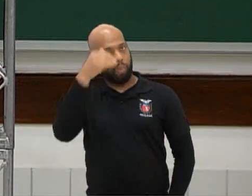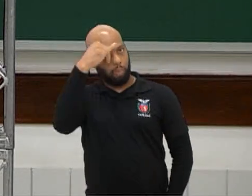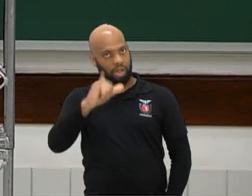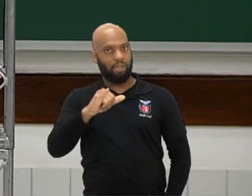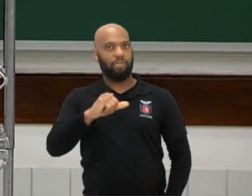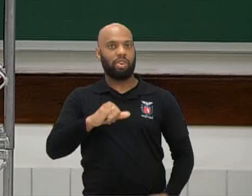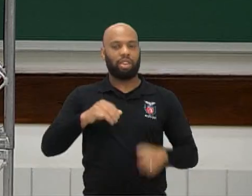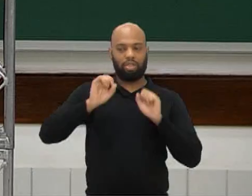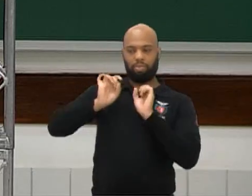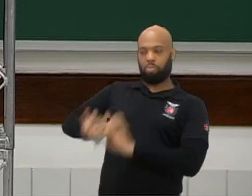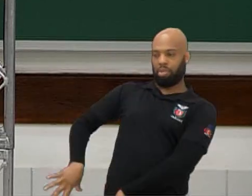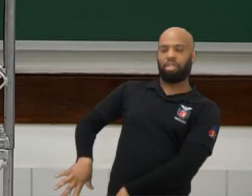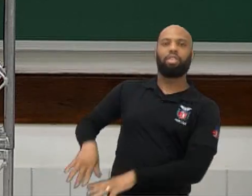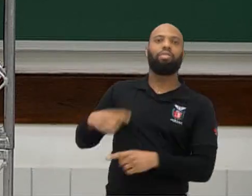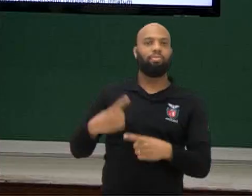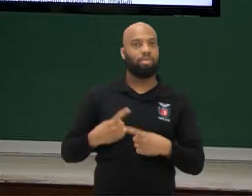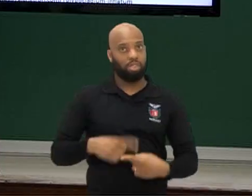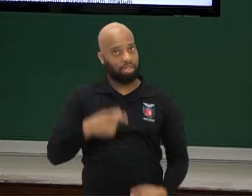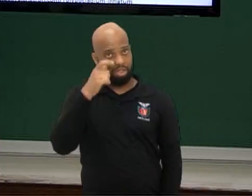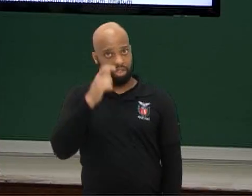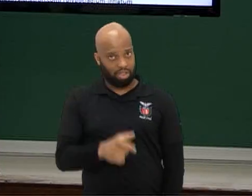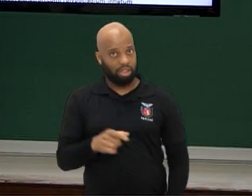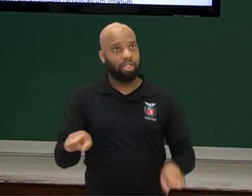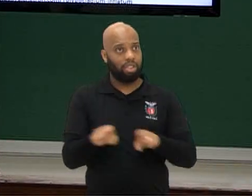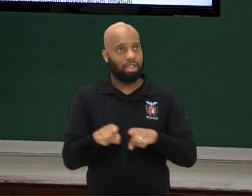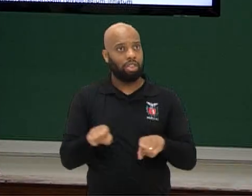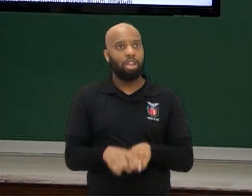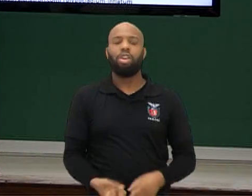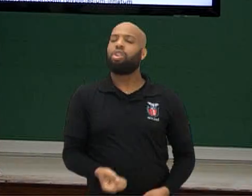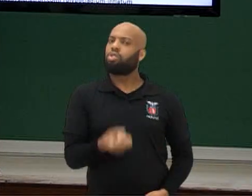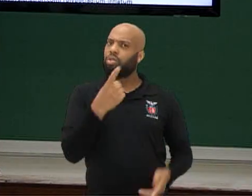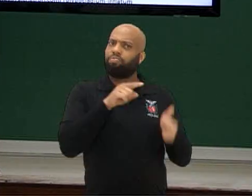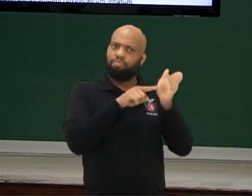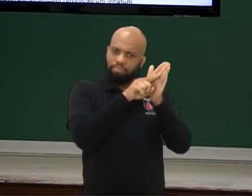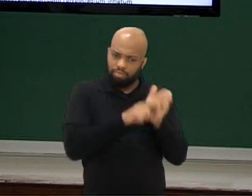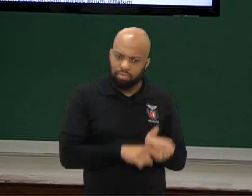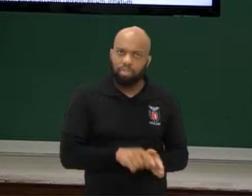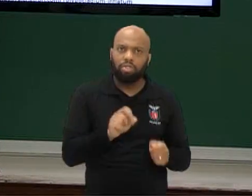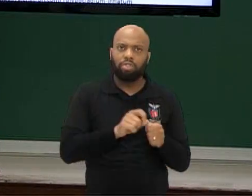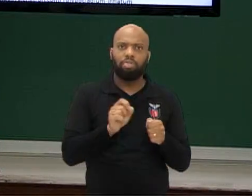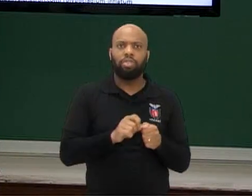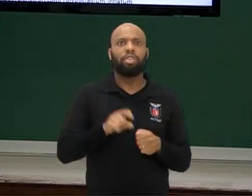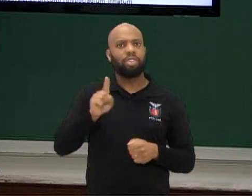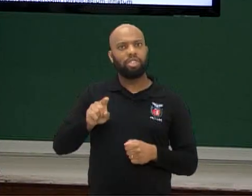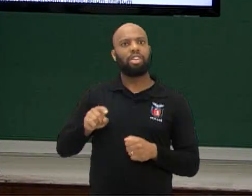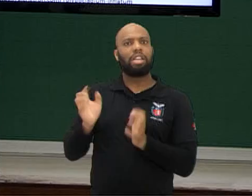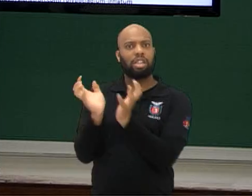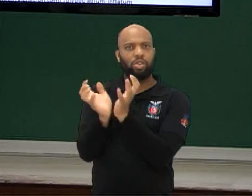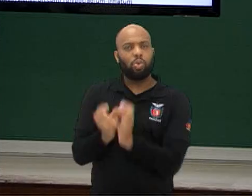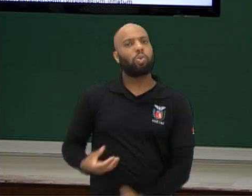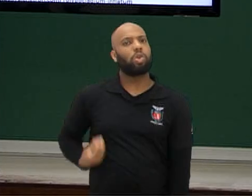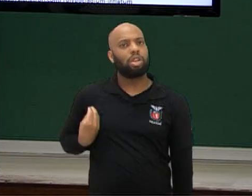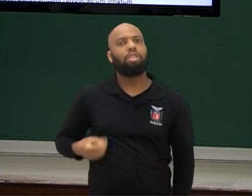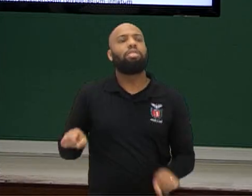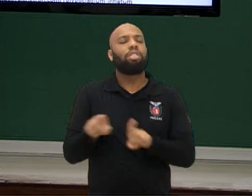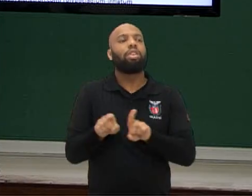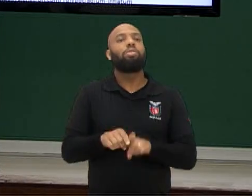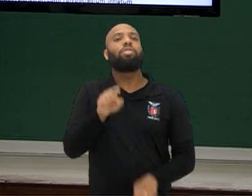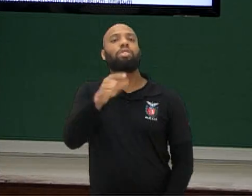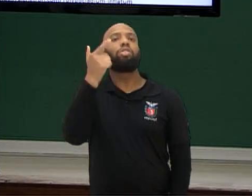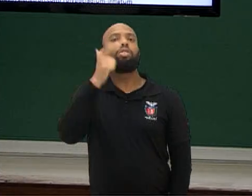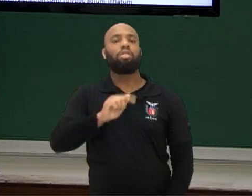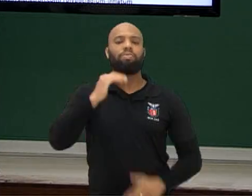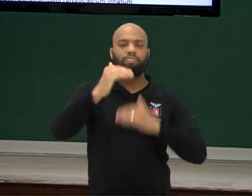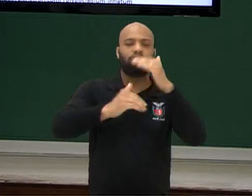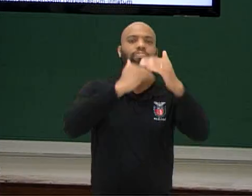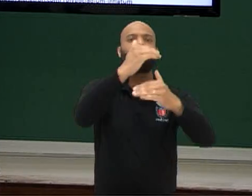isso, não rejeitar esse órgão. Olha que interessante. Olha quanta pesquisa, pessoal, é feita com esses organismos para você poder